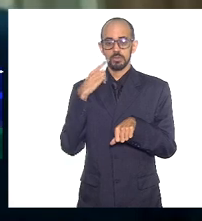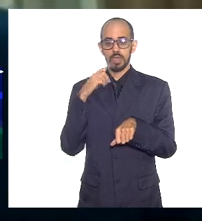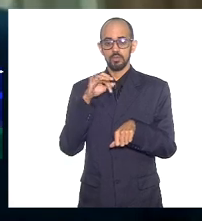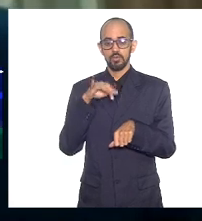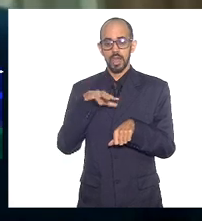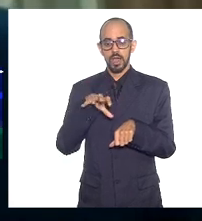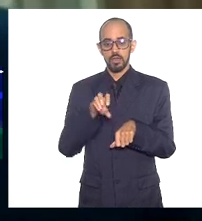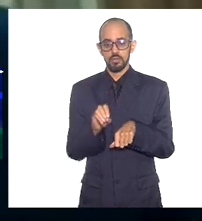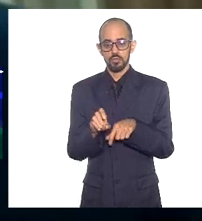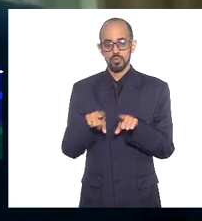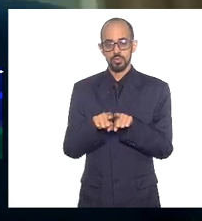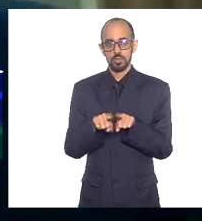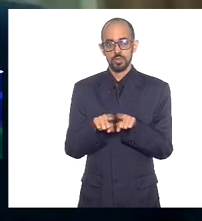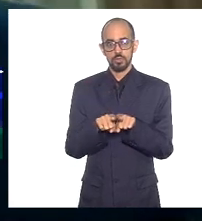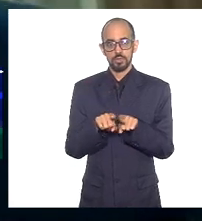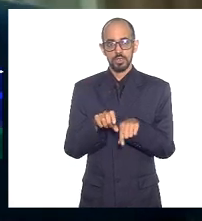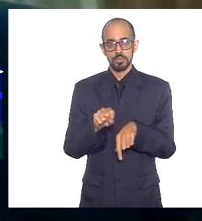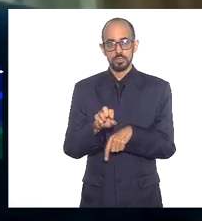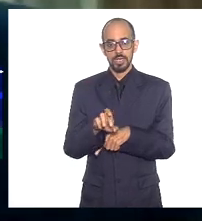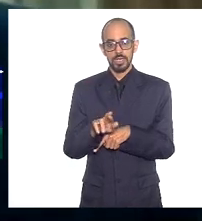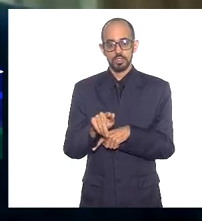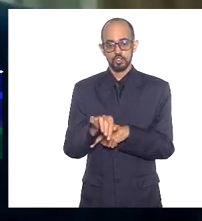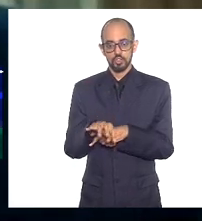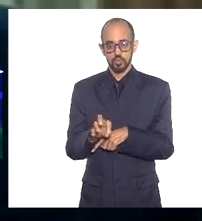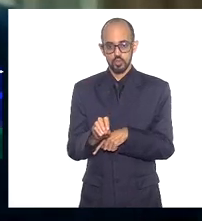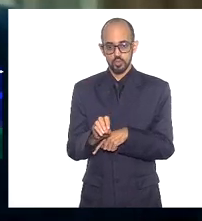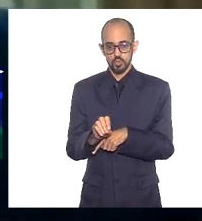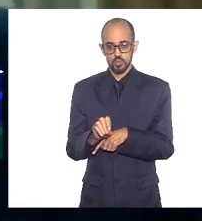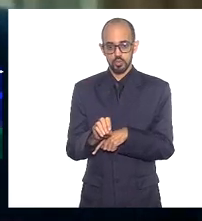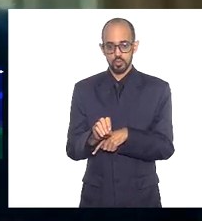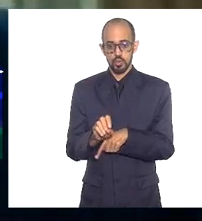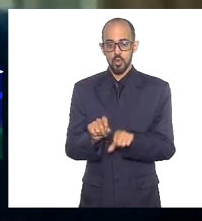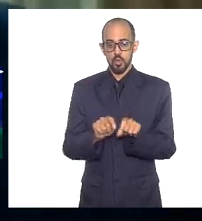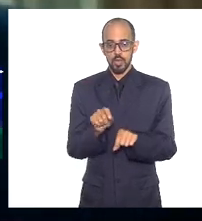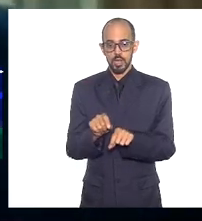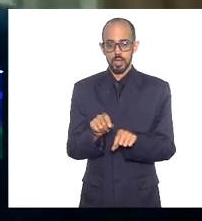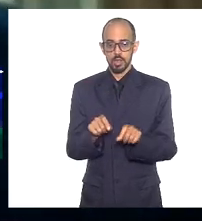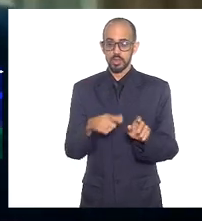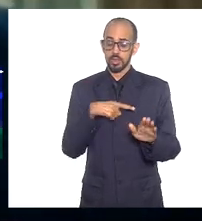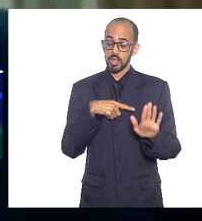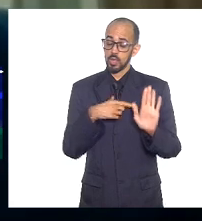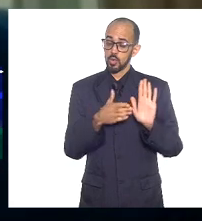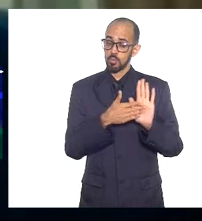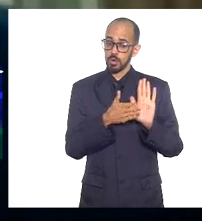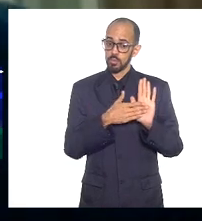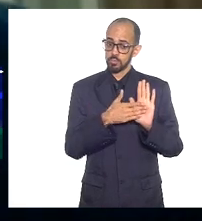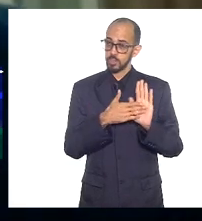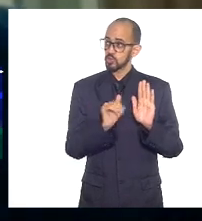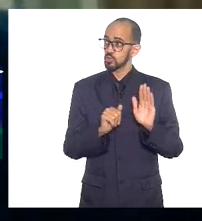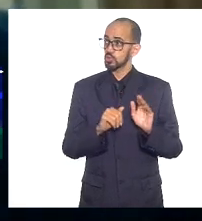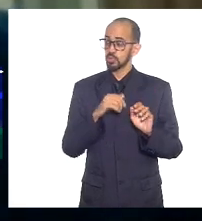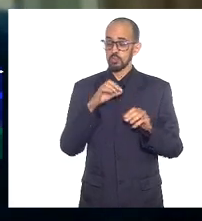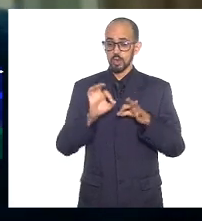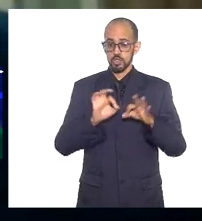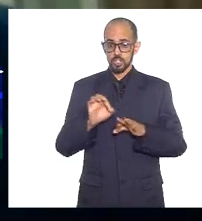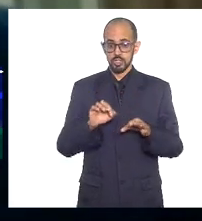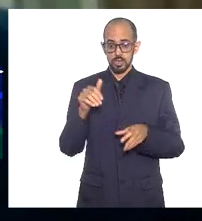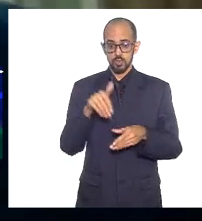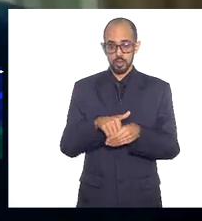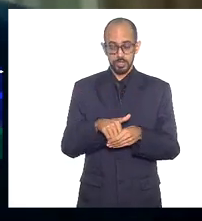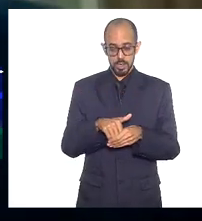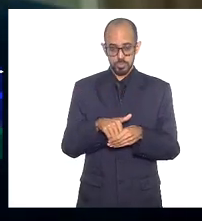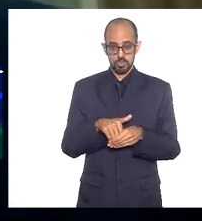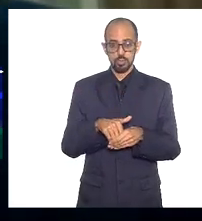deputado Serginho Fernandes. E no sentido de que há um compromisso de que o projeto seja votado, volte em pauta e a liderança do governo